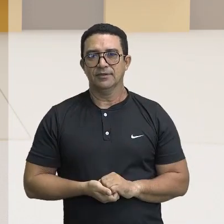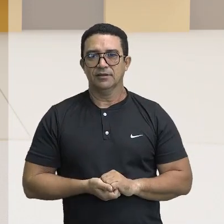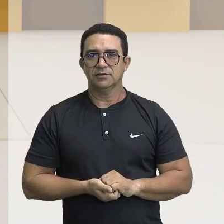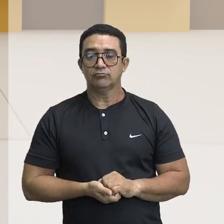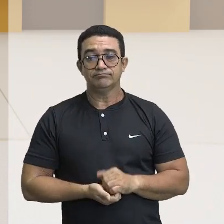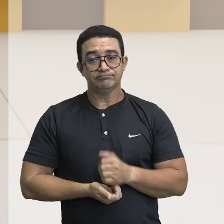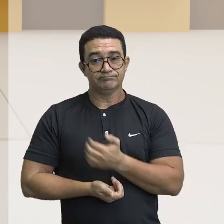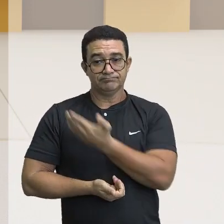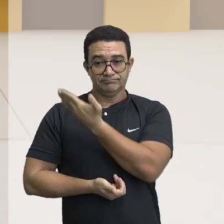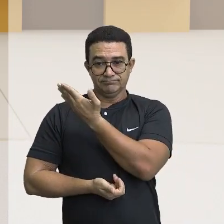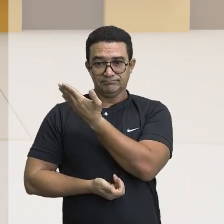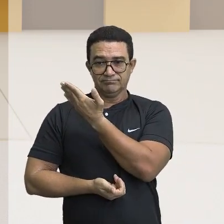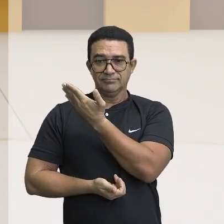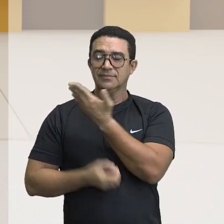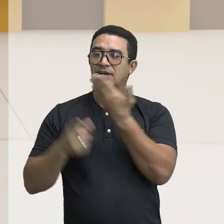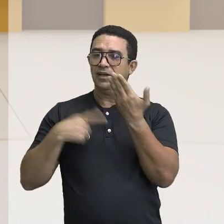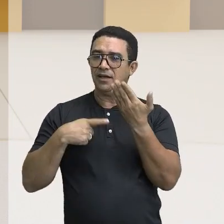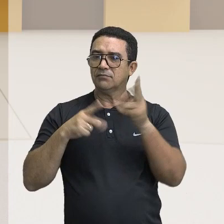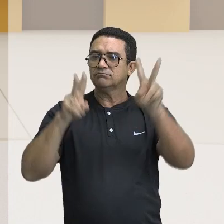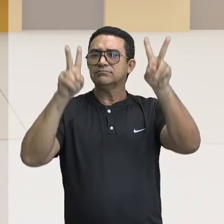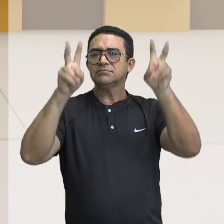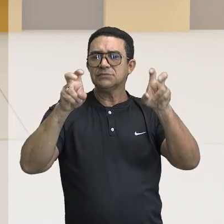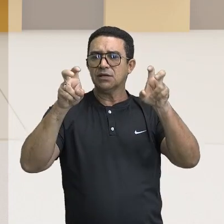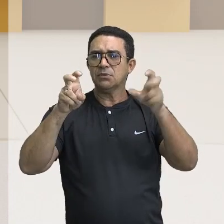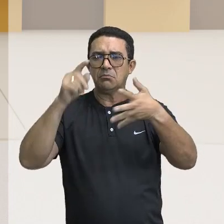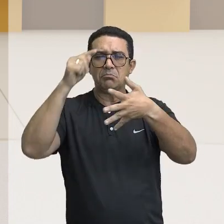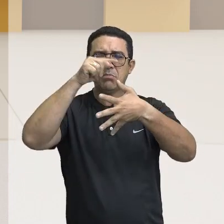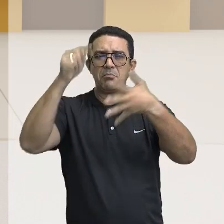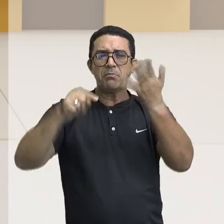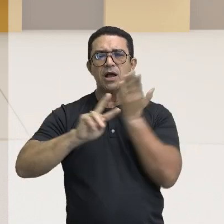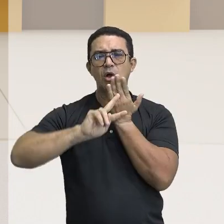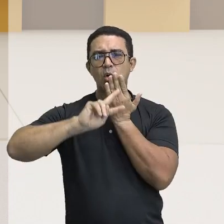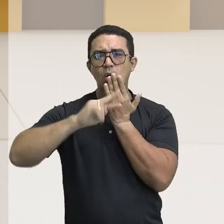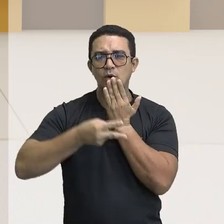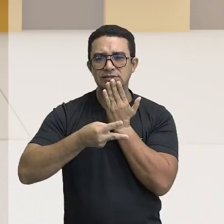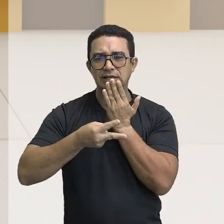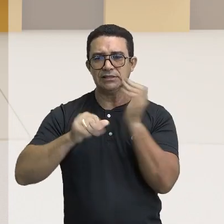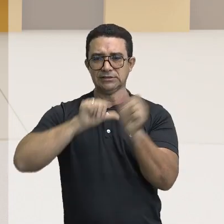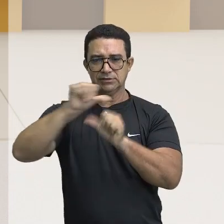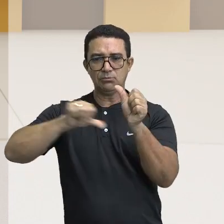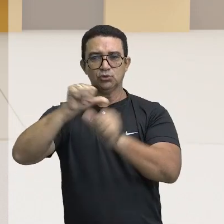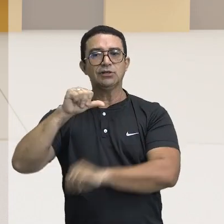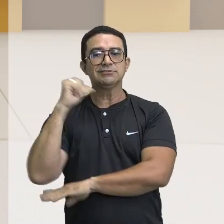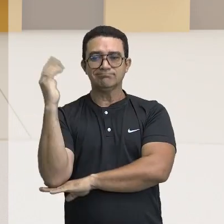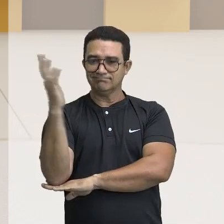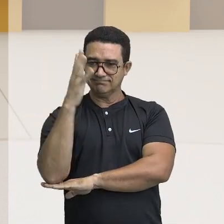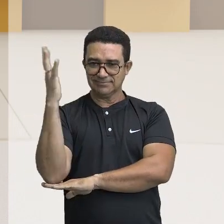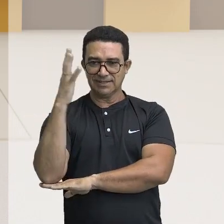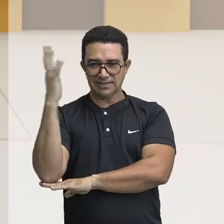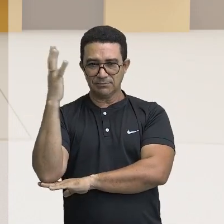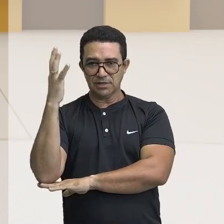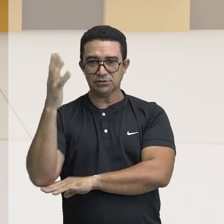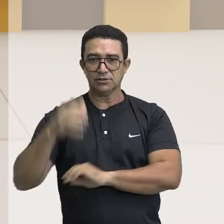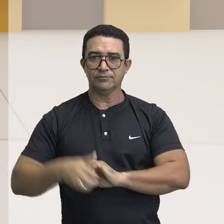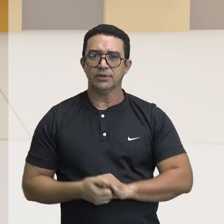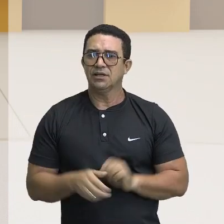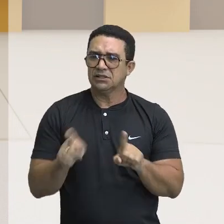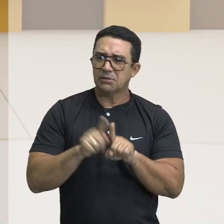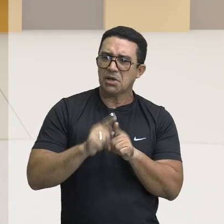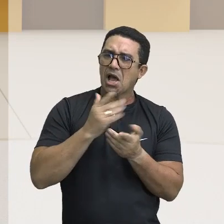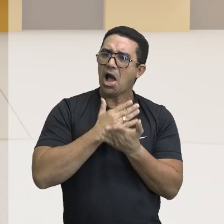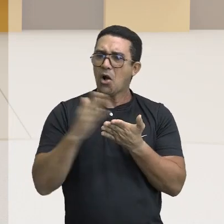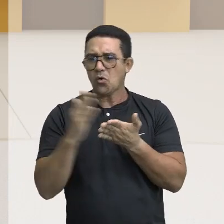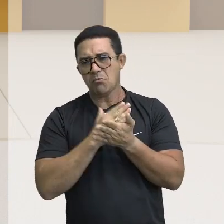gente tem o nosso, sobre as consequências das mudanças climáticas, e aqui confira alguns efeitos que podem ser